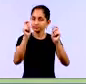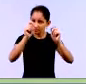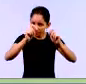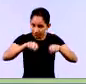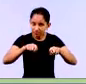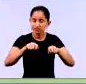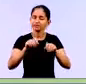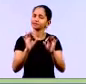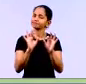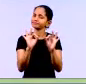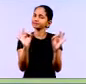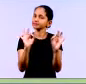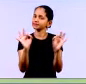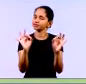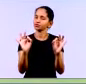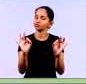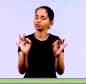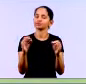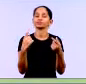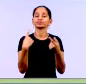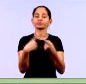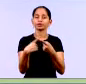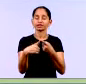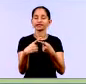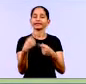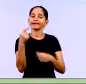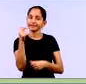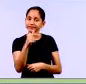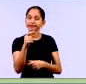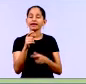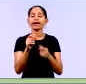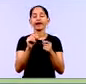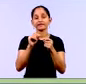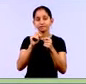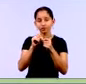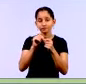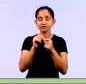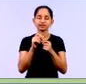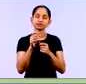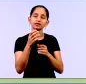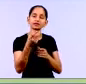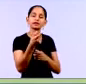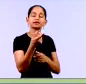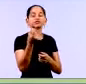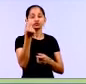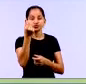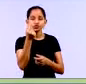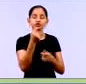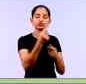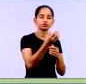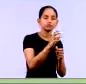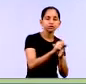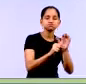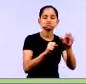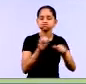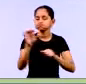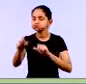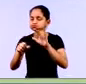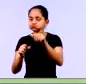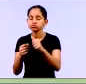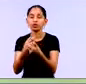coisa maravilhosa. Elaboração do programa de captação, ou seja, vou captar os meus